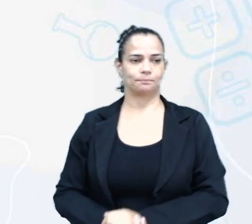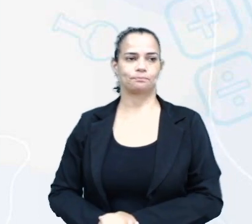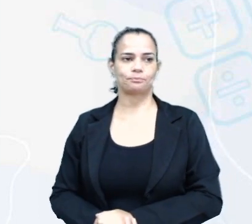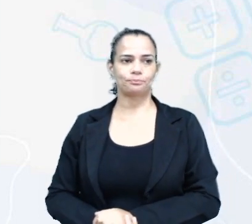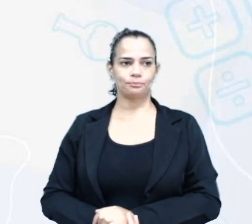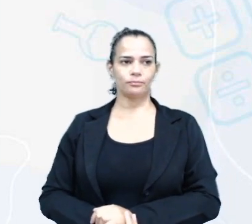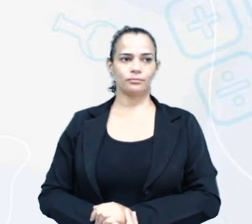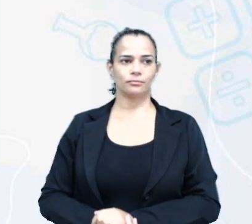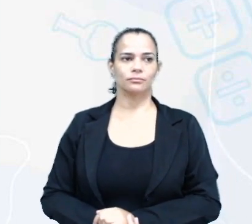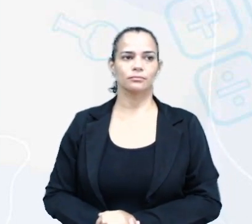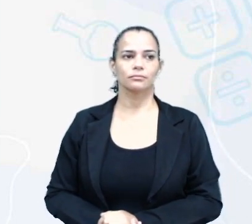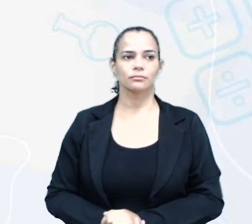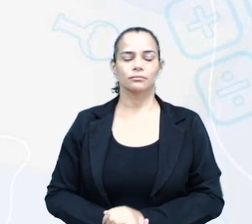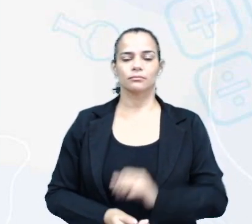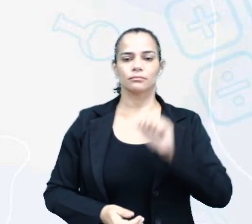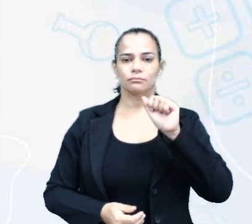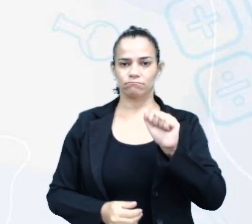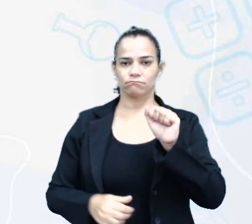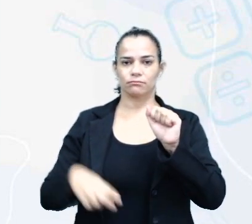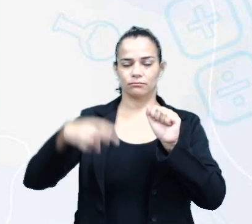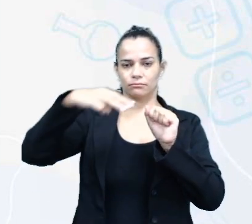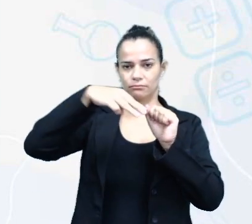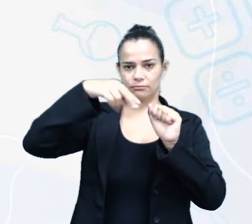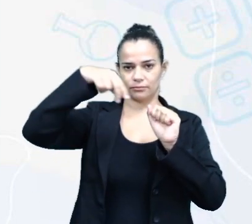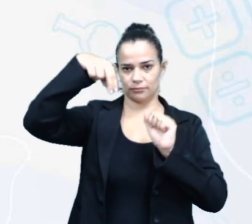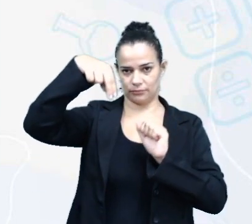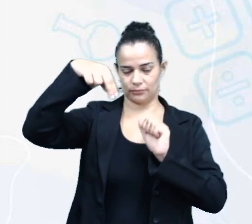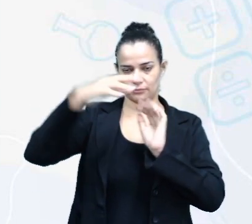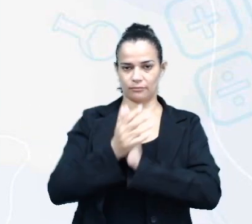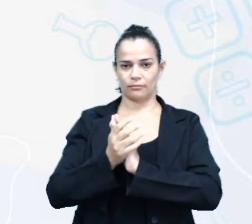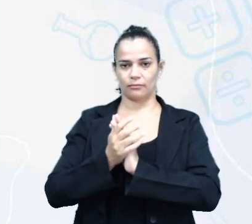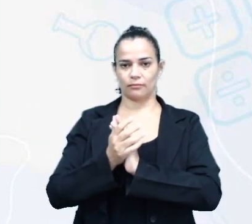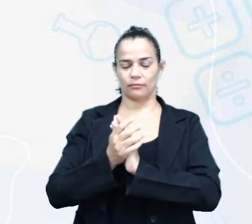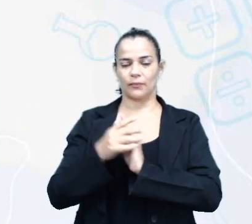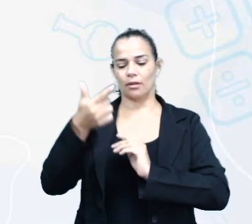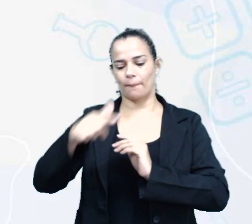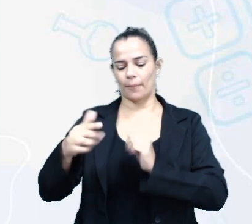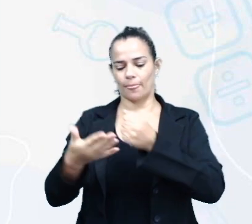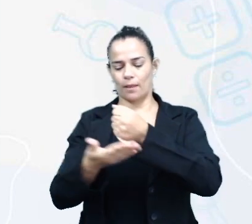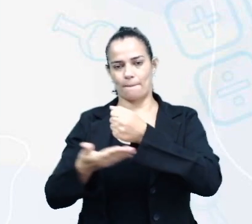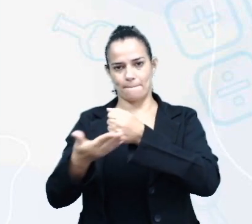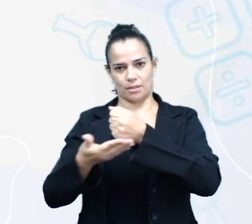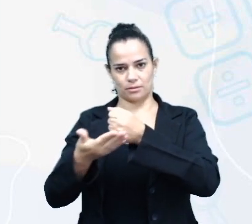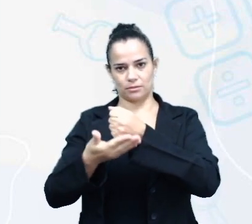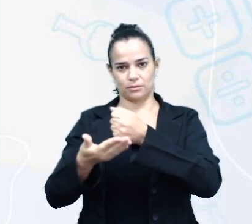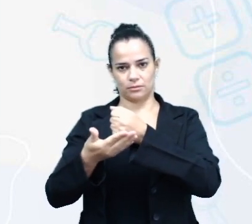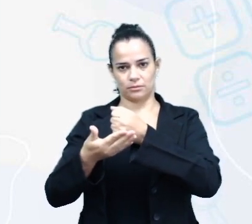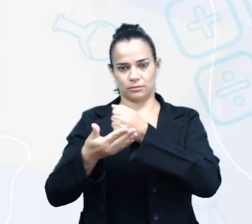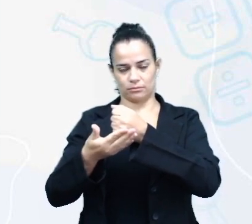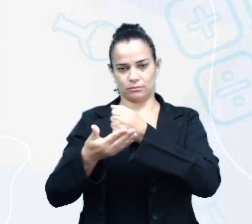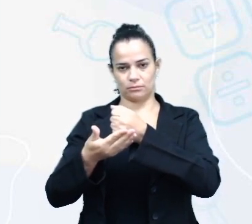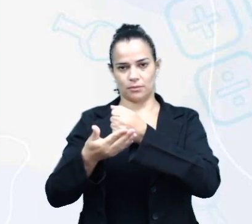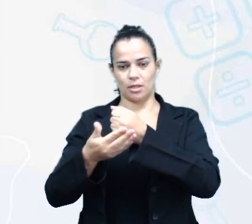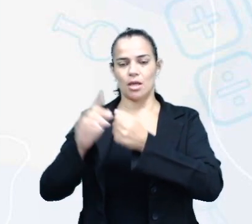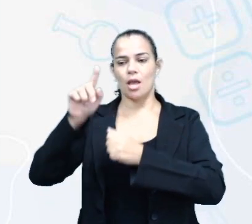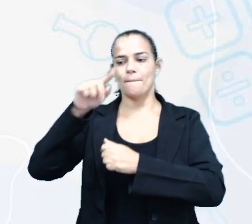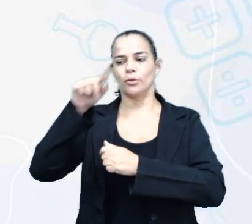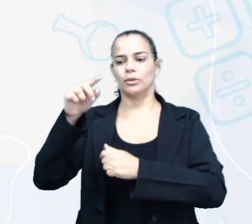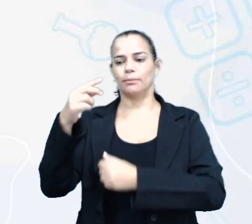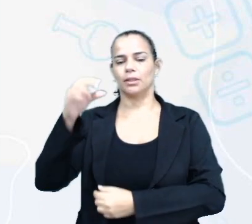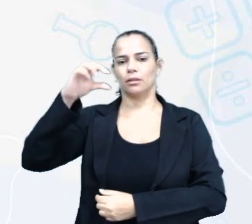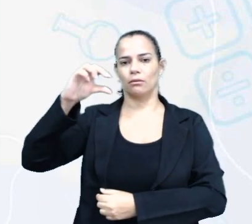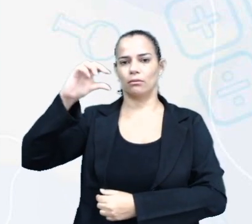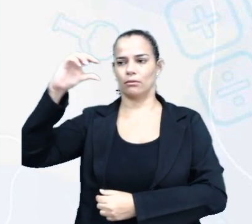Potência de potência. O que é que eu faço? Eu repito a base e multiplico os expoentes. Repeto 2 e